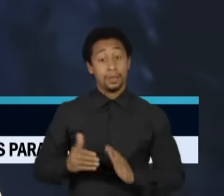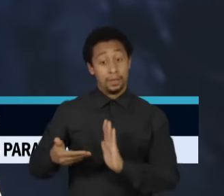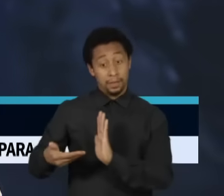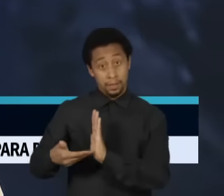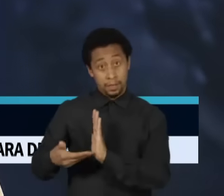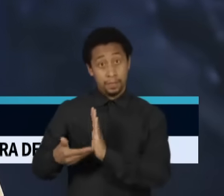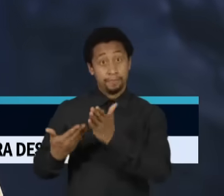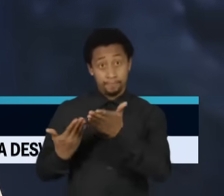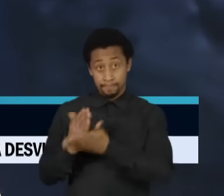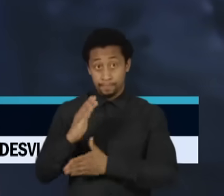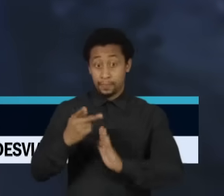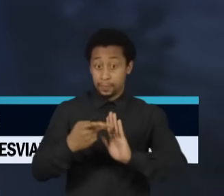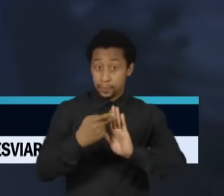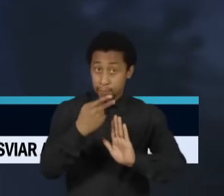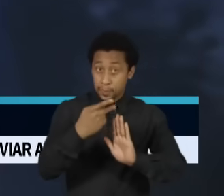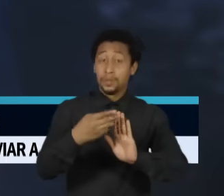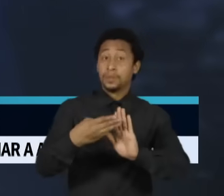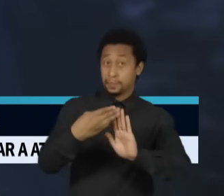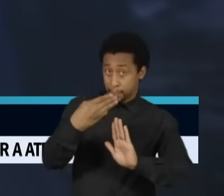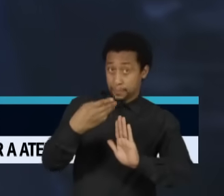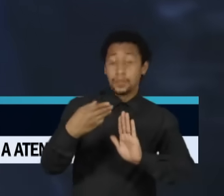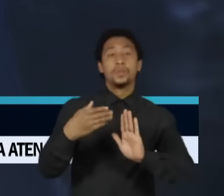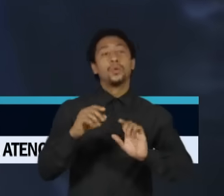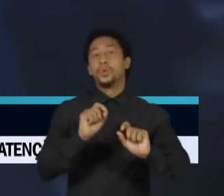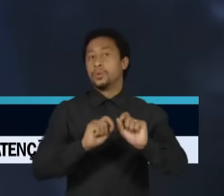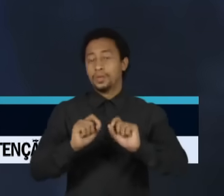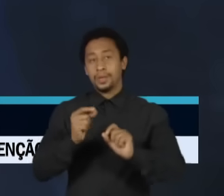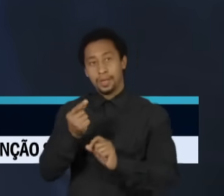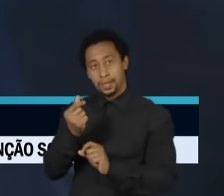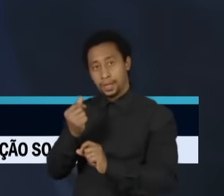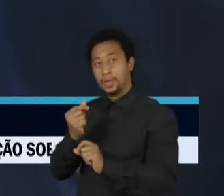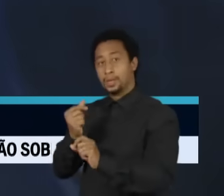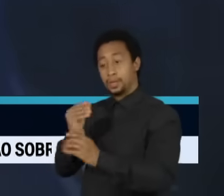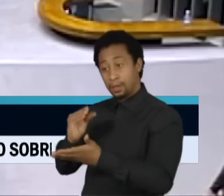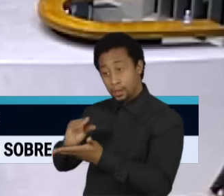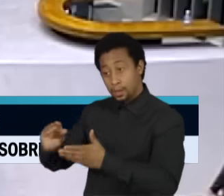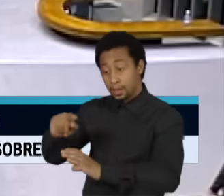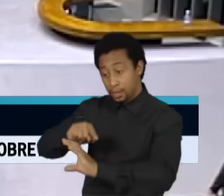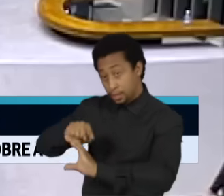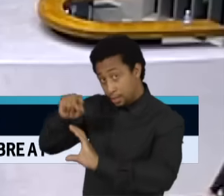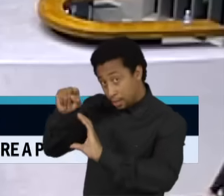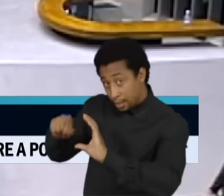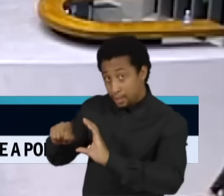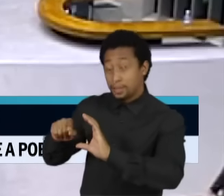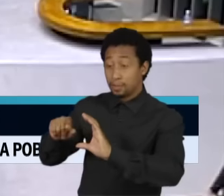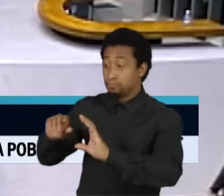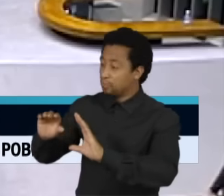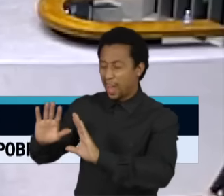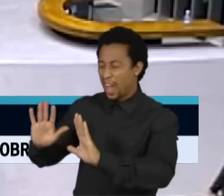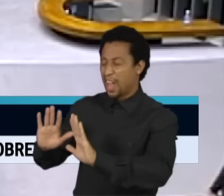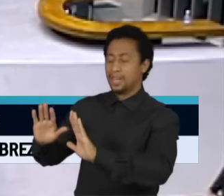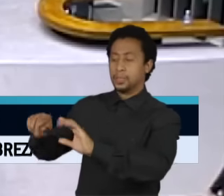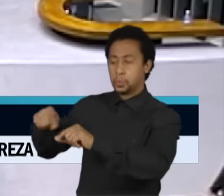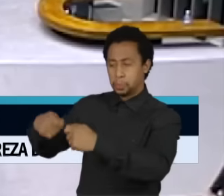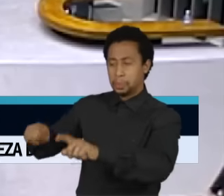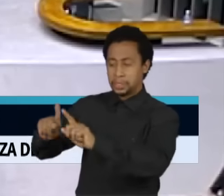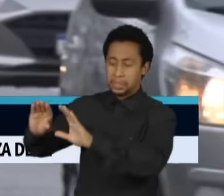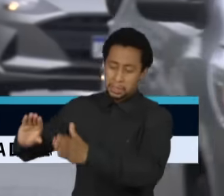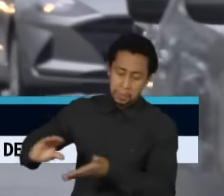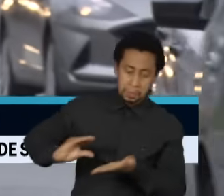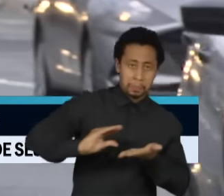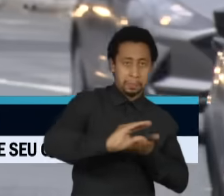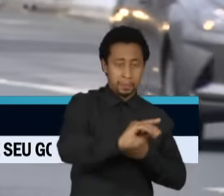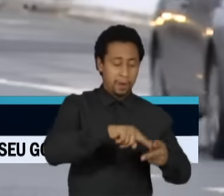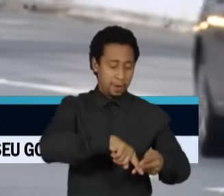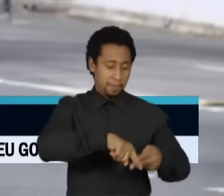medida provisória que pode direcionar o dinheiro da ciência para a compra de caminhões. Aprovada na Câmara dos Deputados para estimular